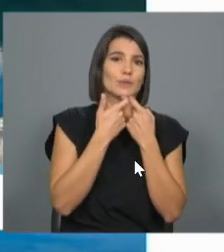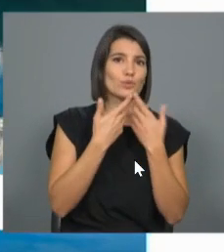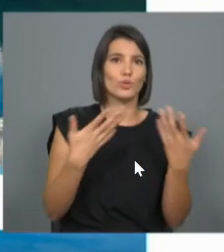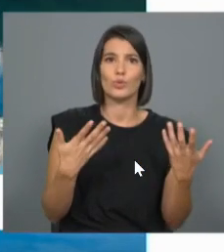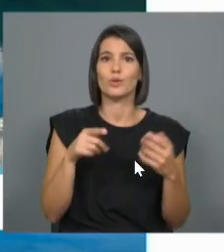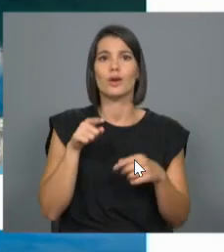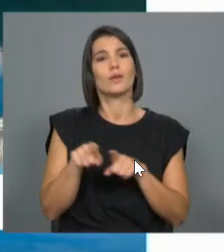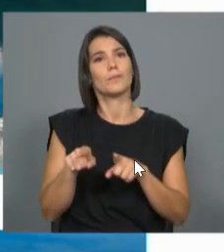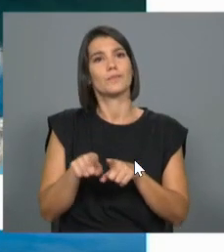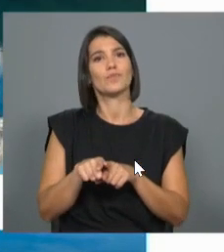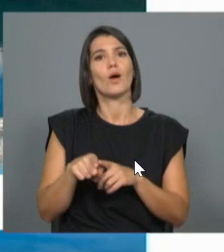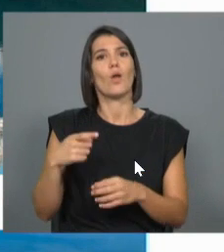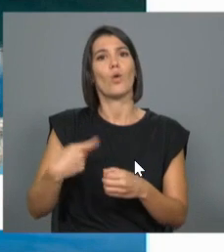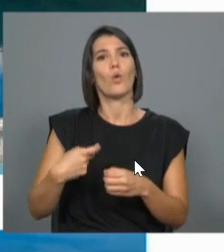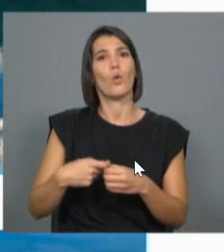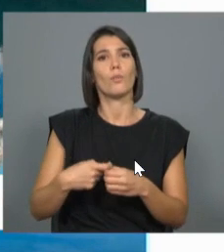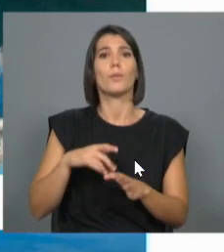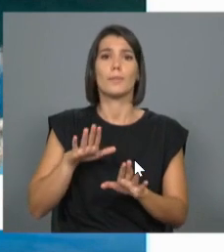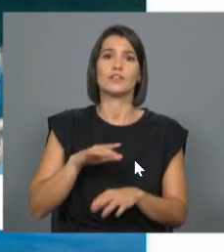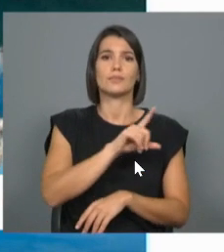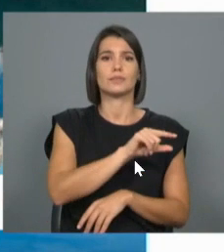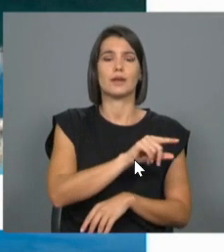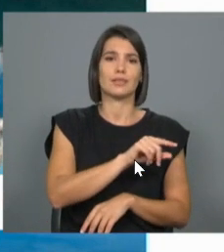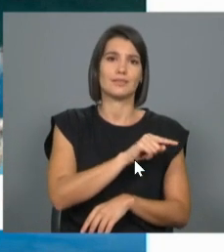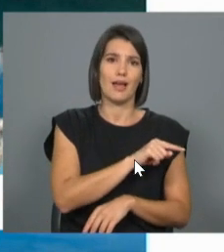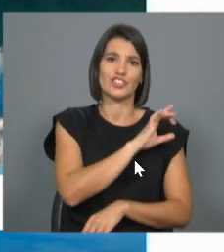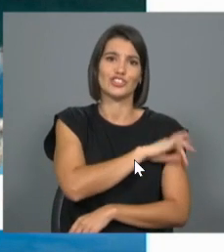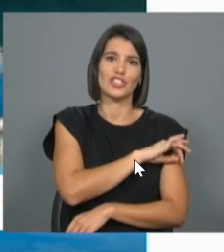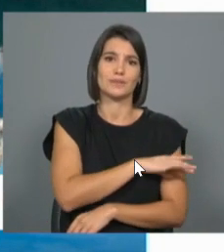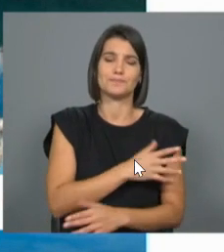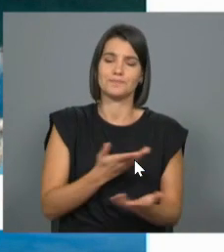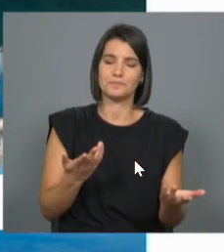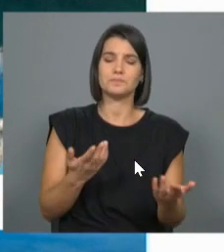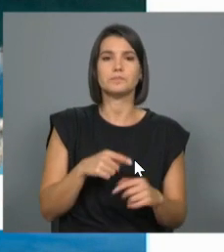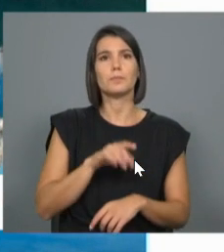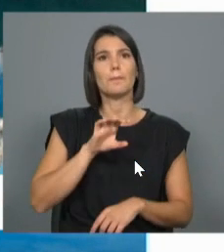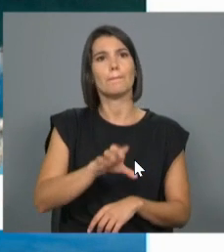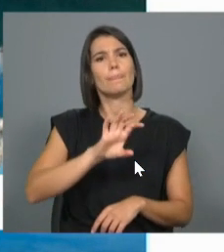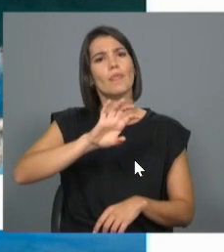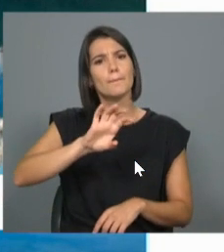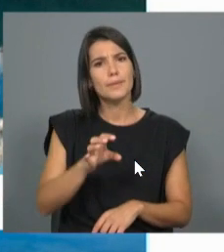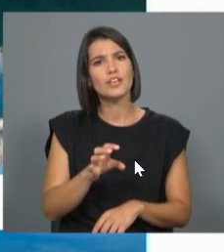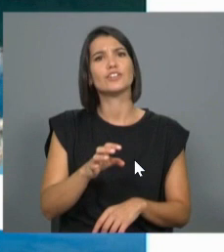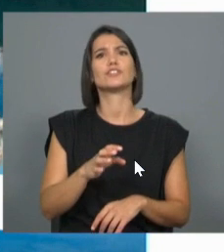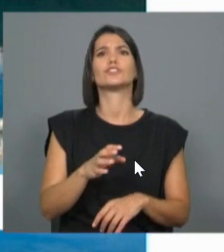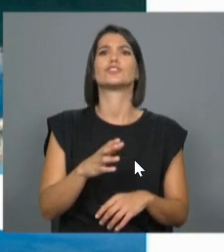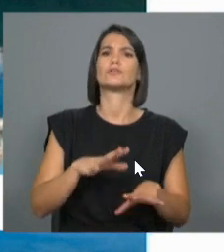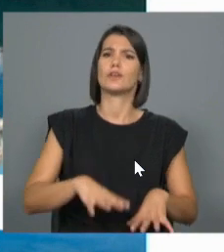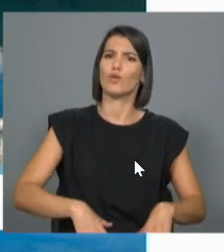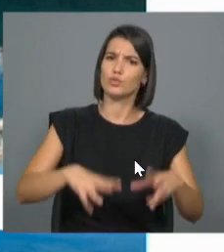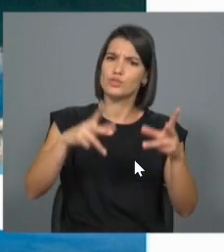no Shopping Colombo mais barato. Portanto, é que é um país, digamos, bastante